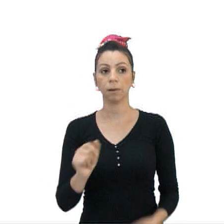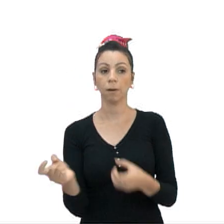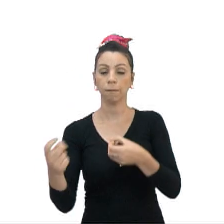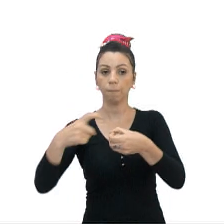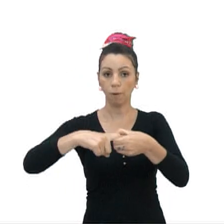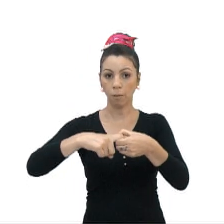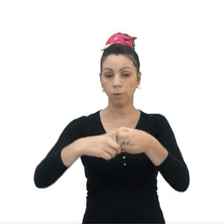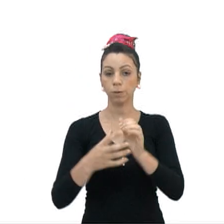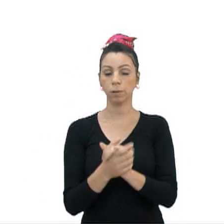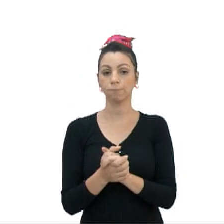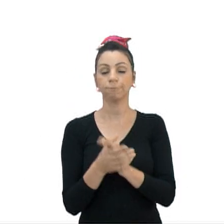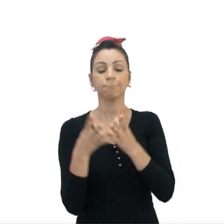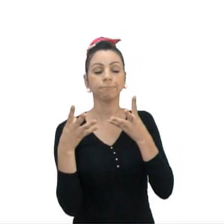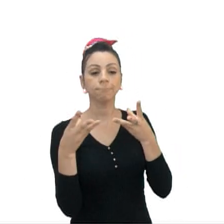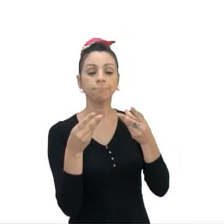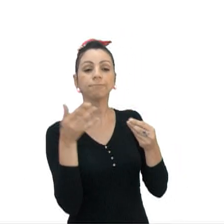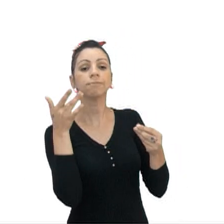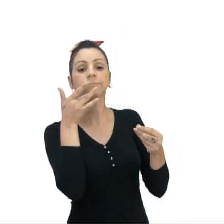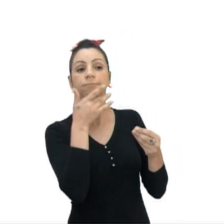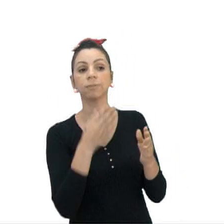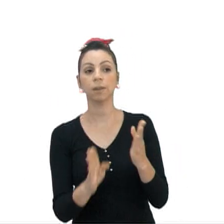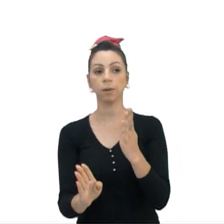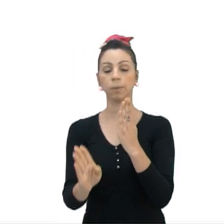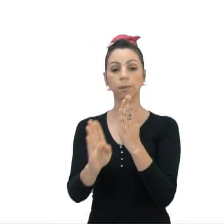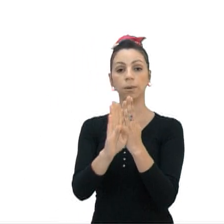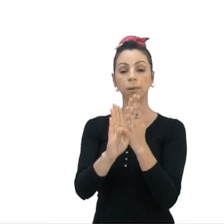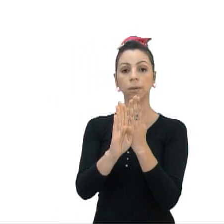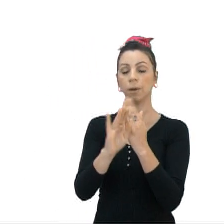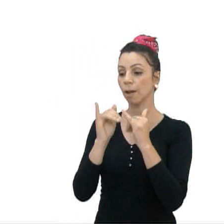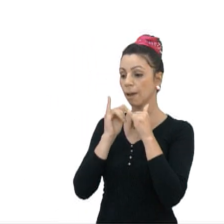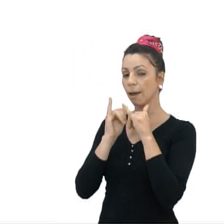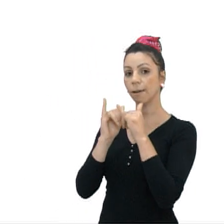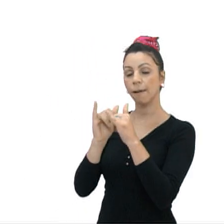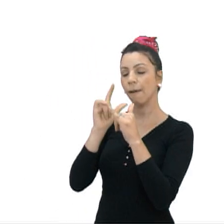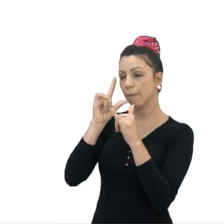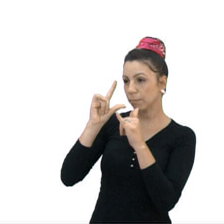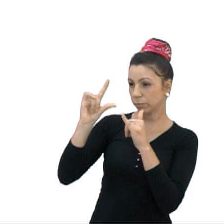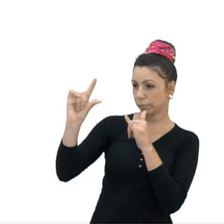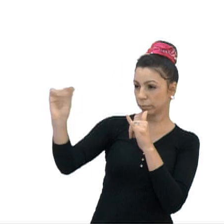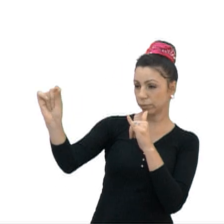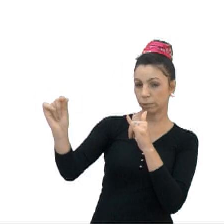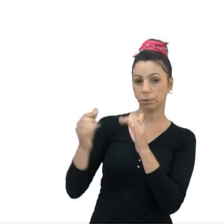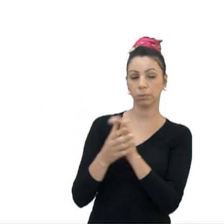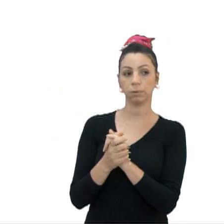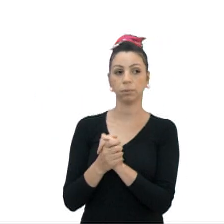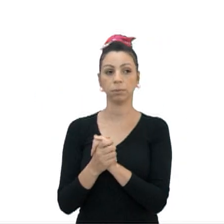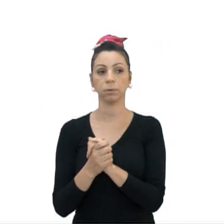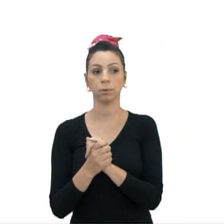volte, desfrute, encontro, aviste e